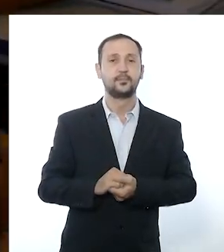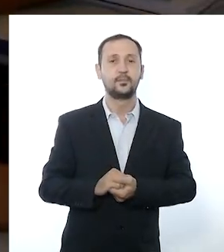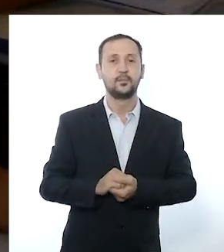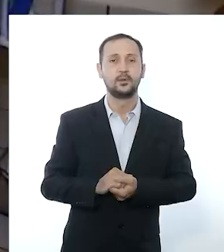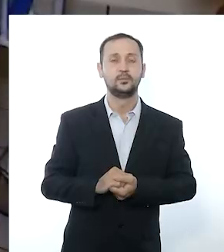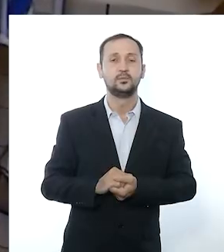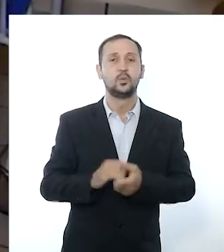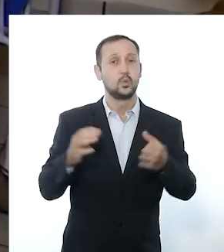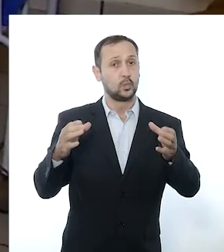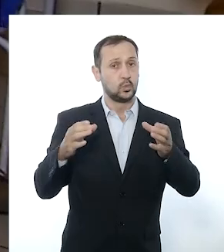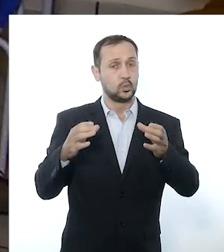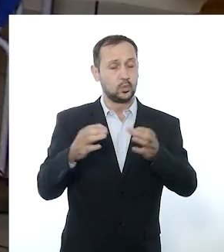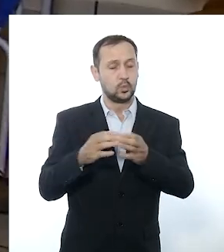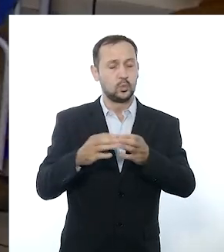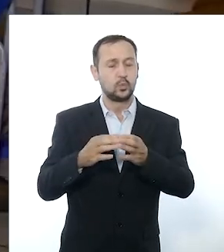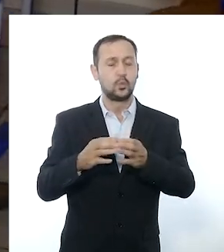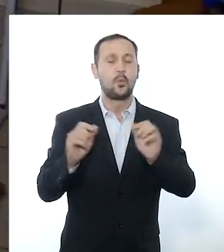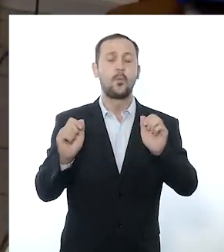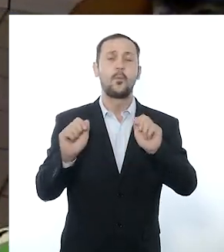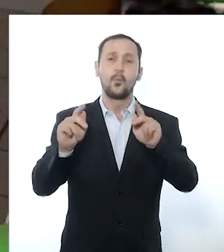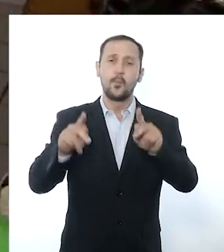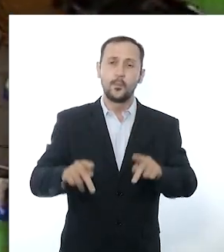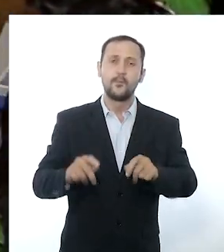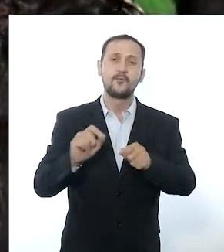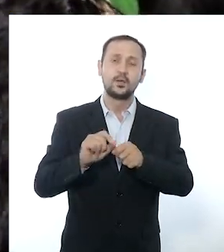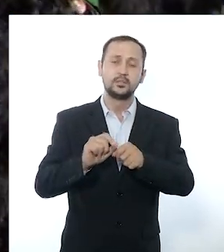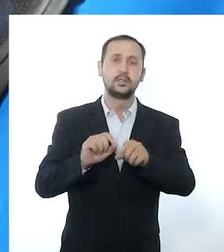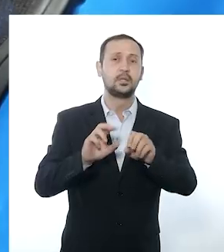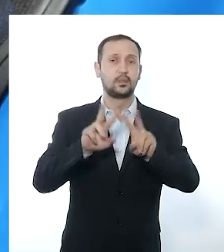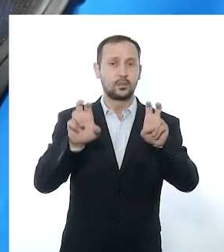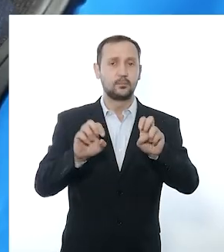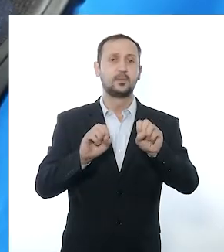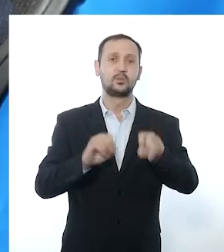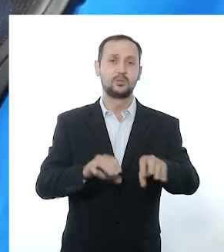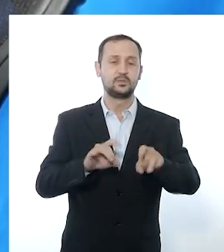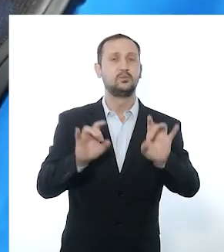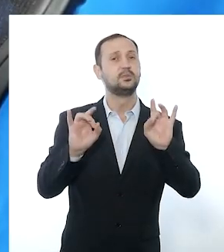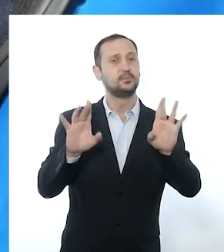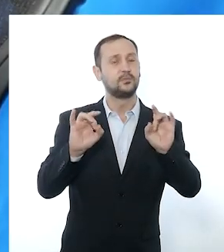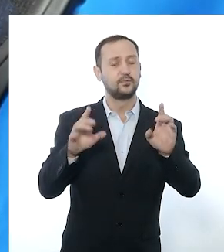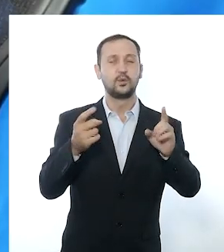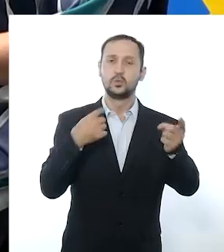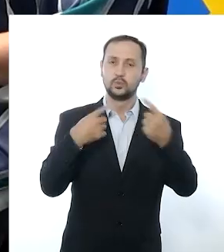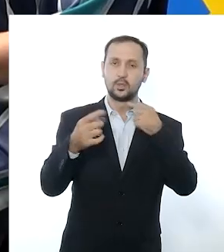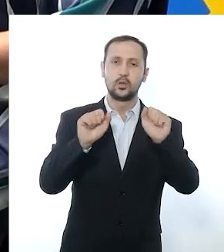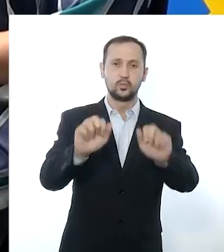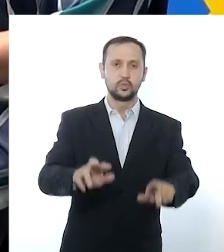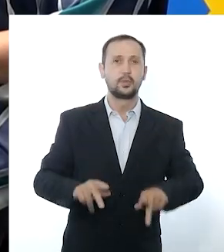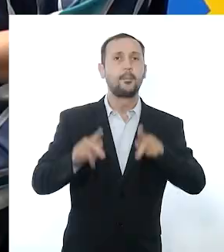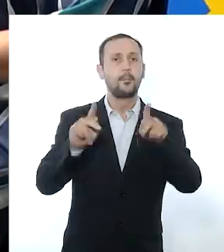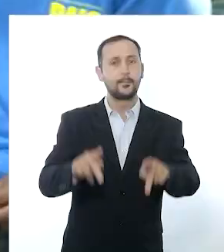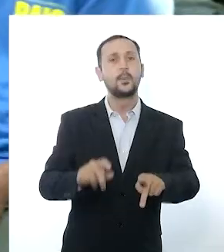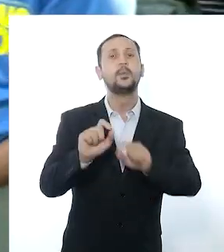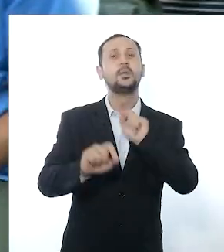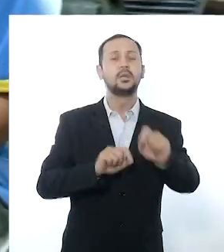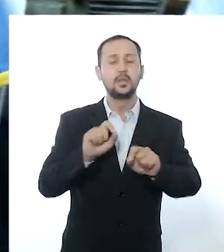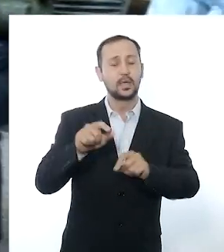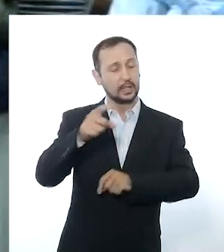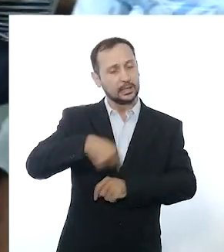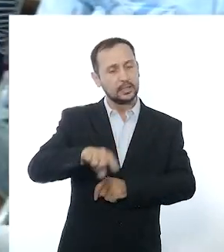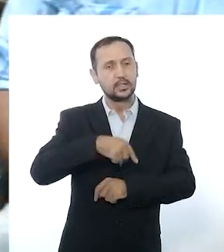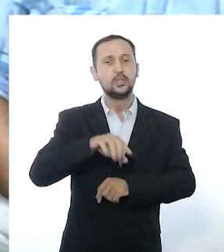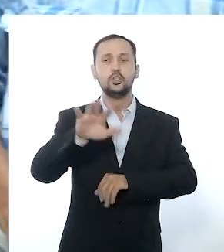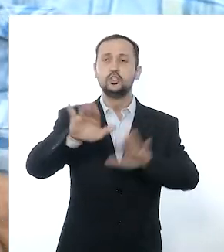poder público para executar ações em educação especial foi pauta de audiência pública em que a Casa convocou